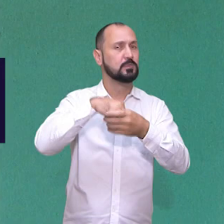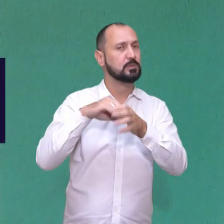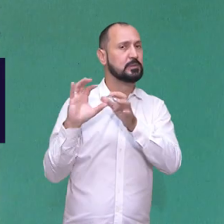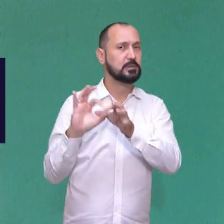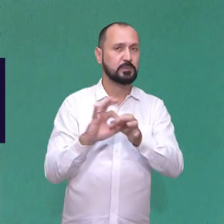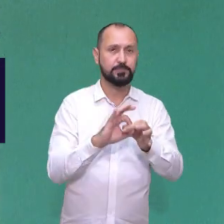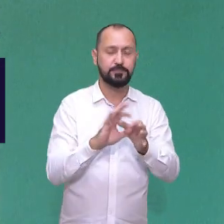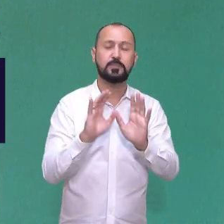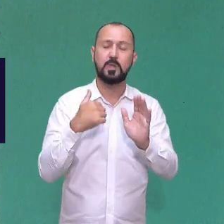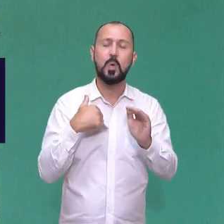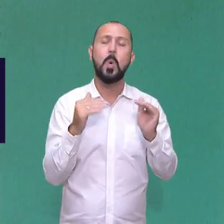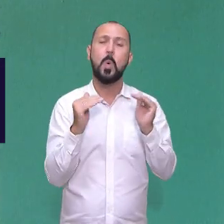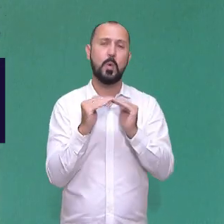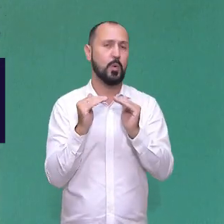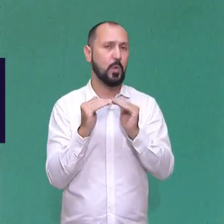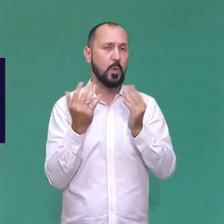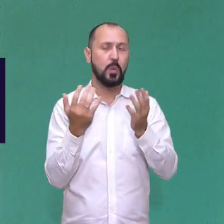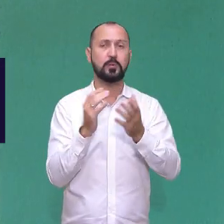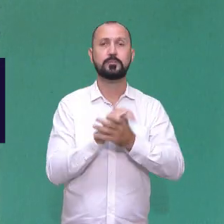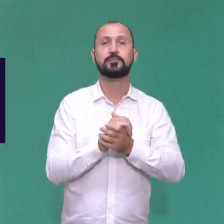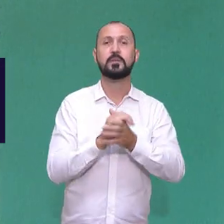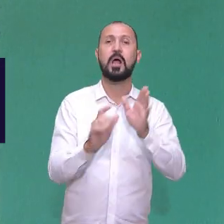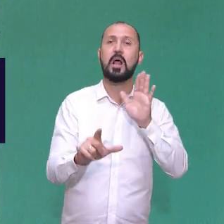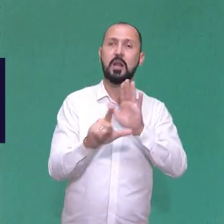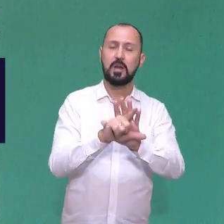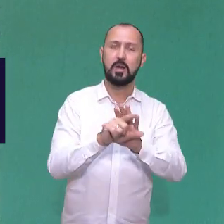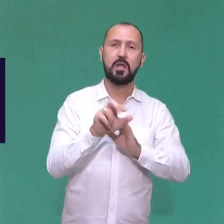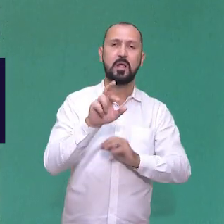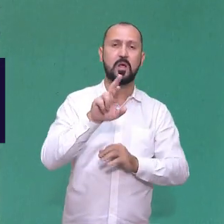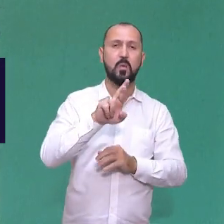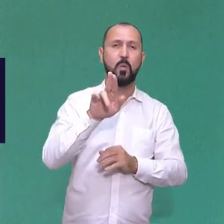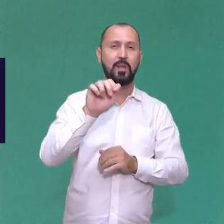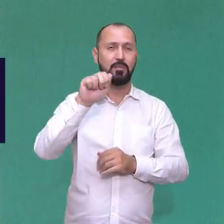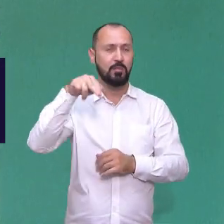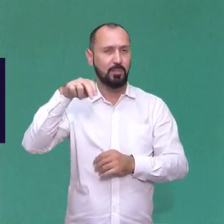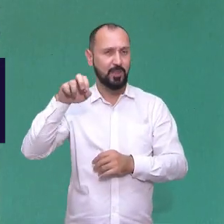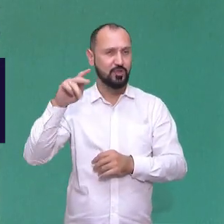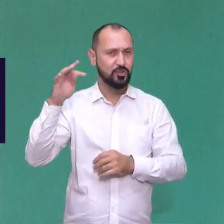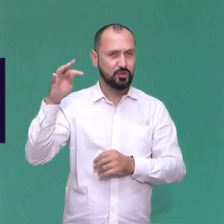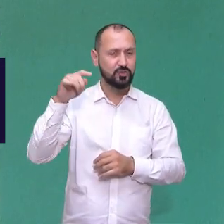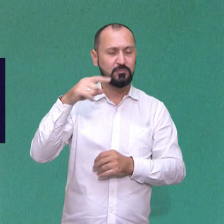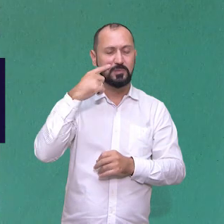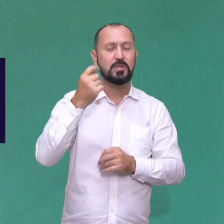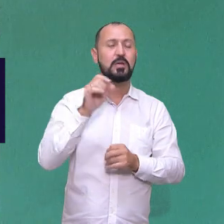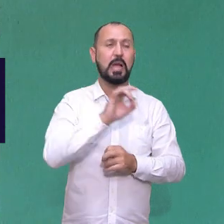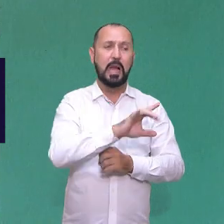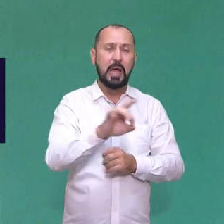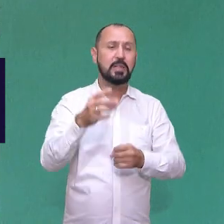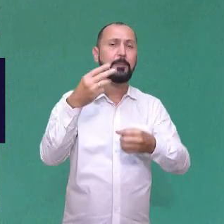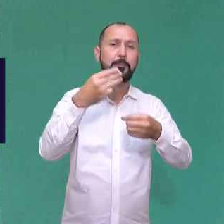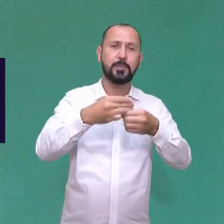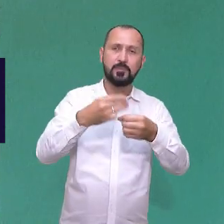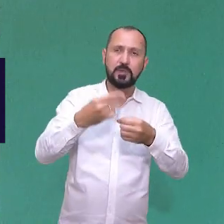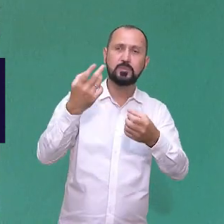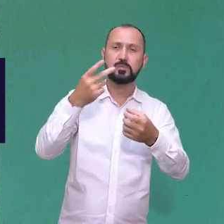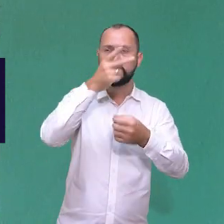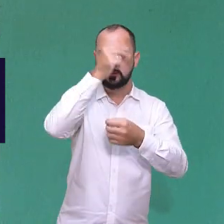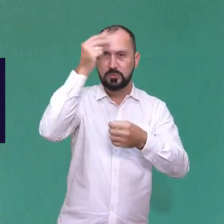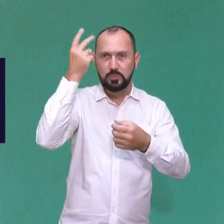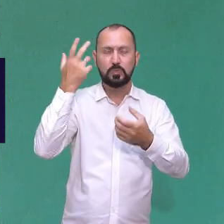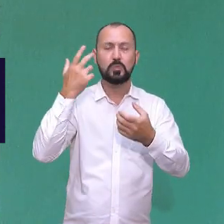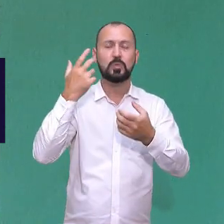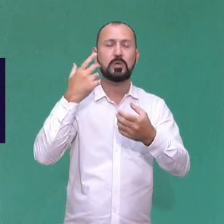que é a arte, e a música está inserida nesse contexto. Então, sou totalmente favorável, sou favorável à Lei Rouanet, sou favorável